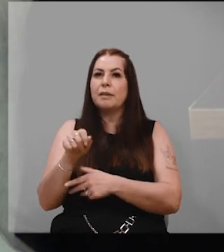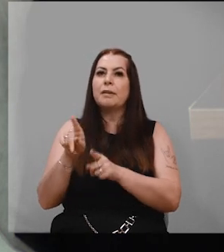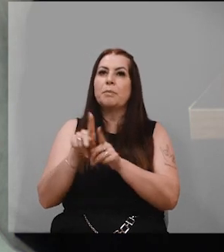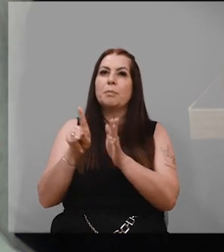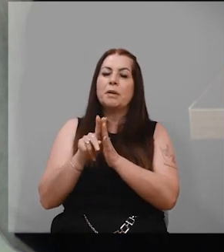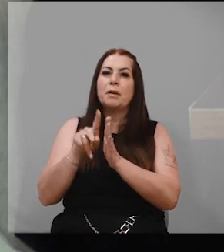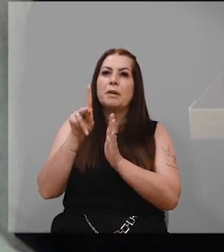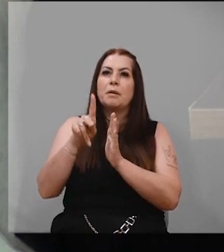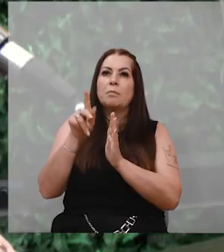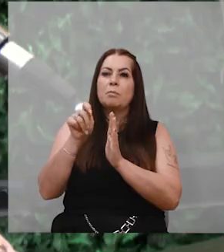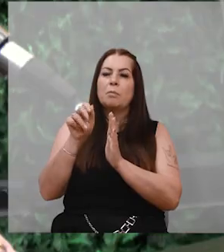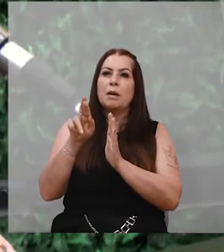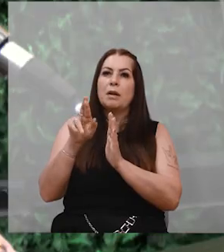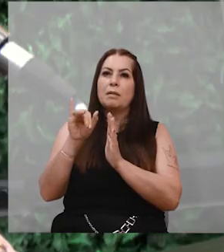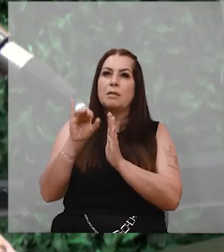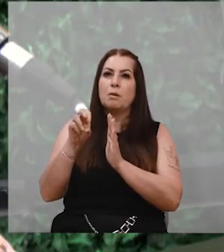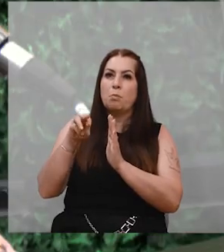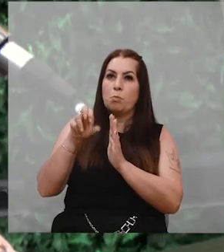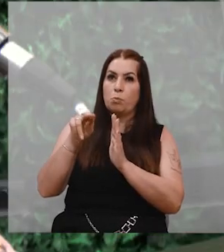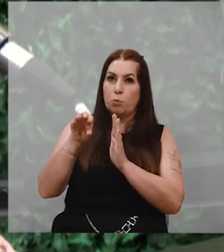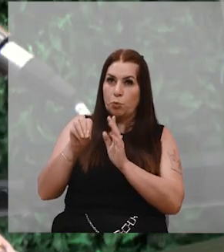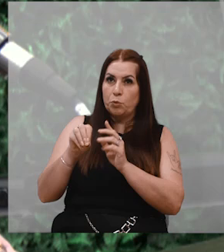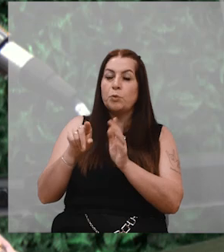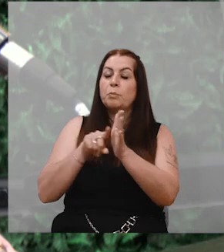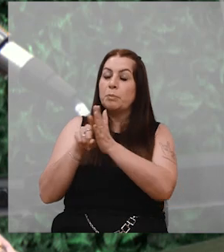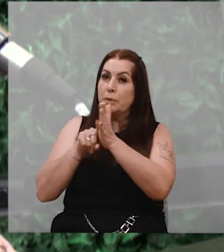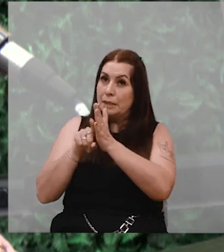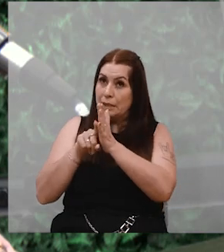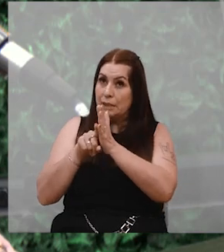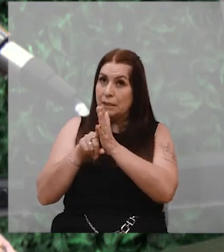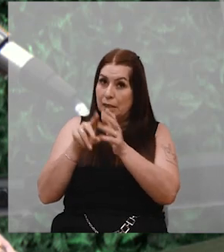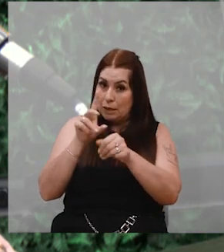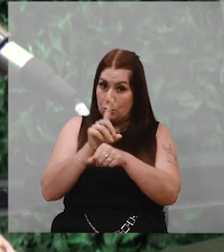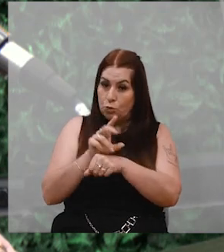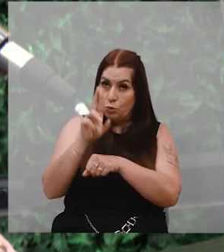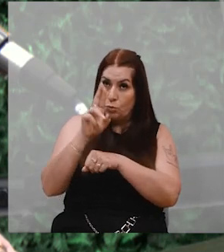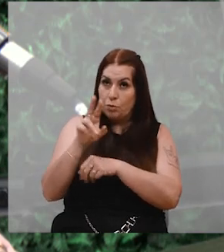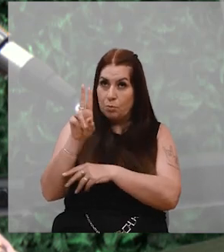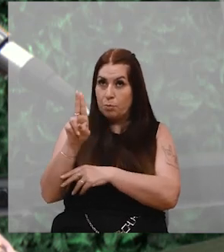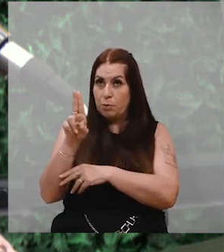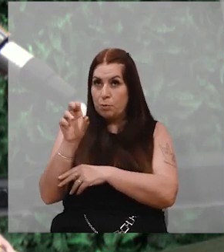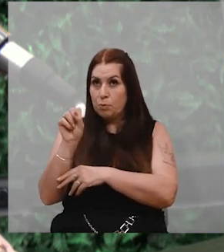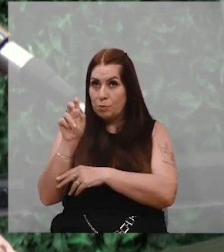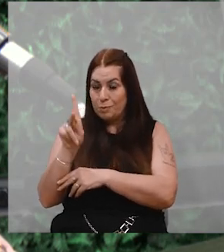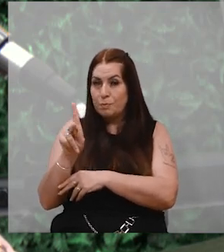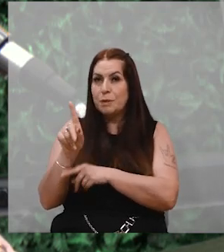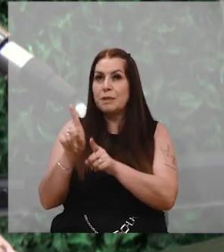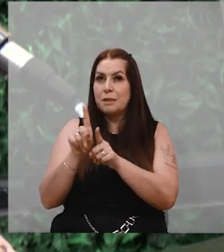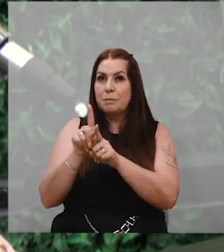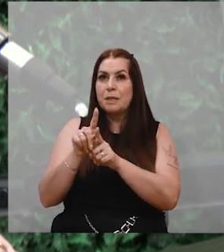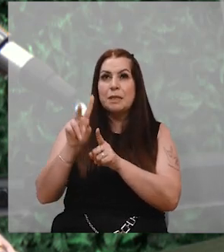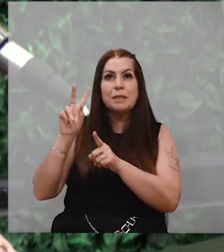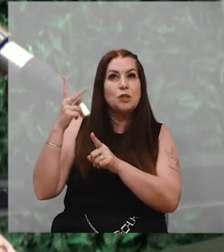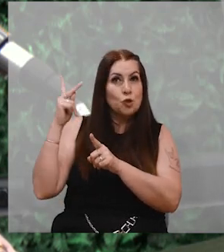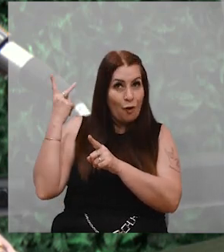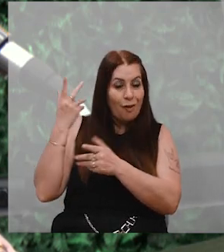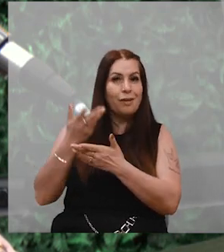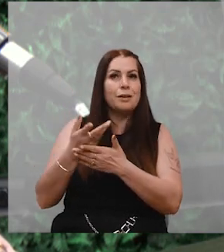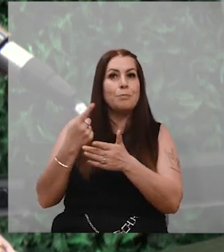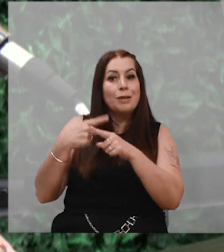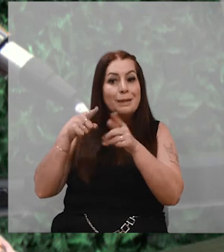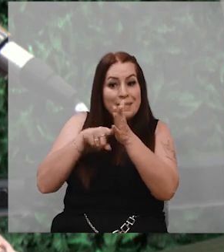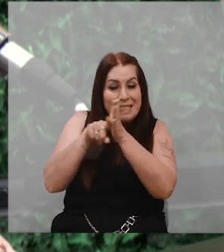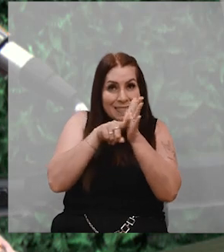Patrimônio. O Roberto tem toda uma pesquisa, inclusive se tornou doutor esse ano pela USP, doutor em História, justamente porque